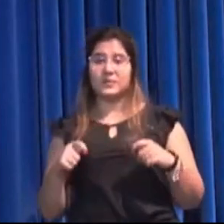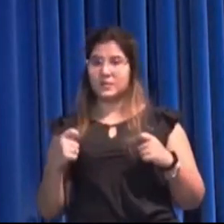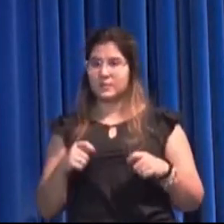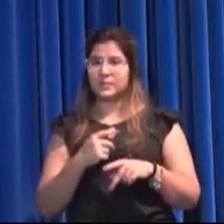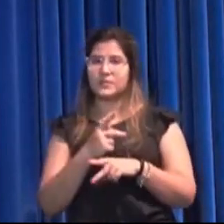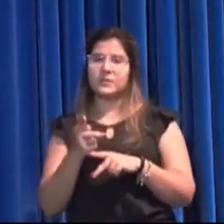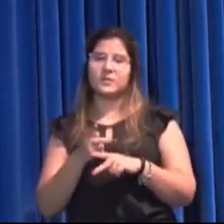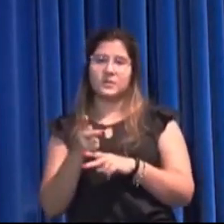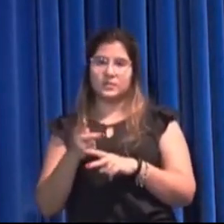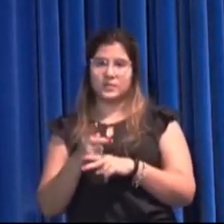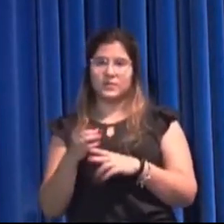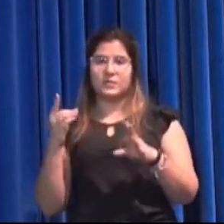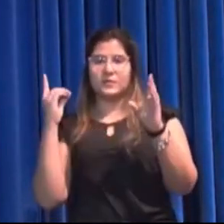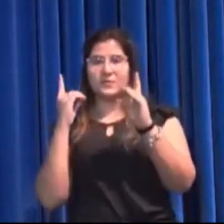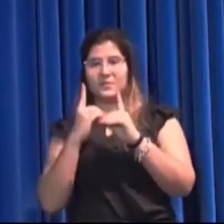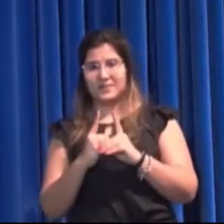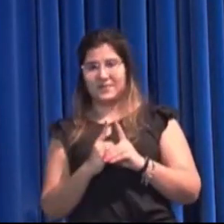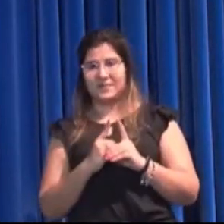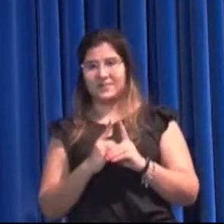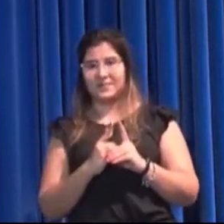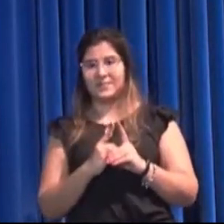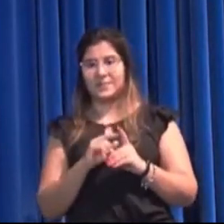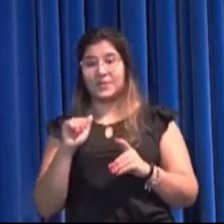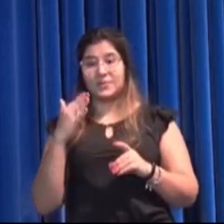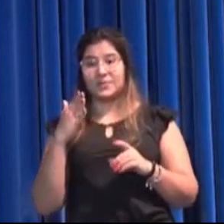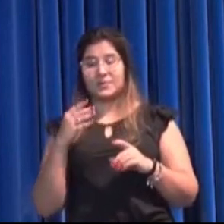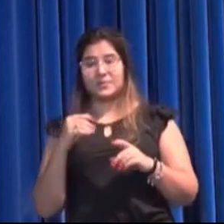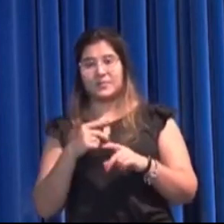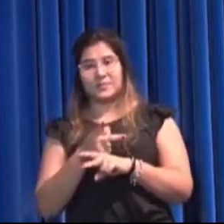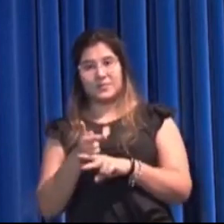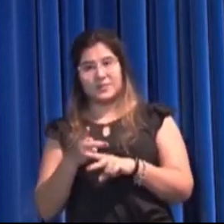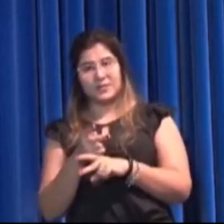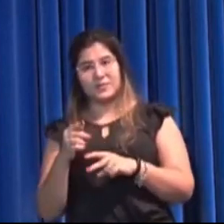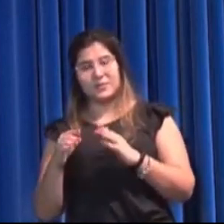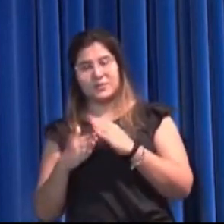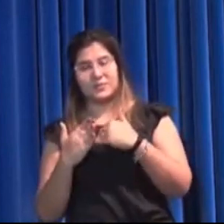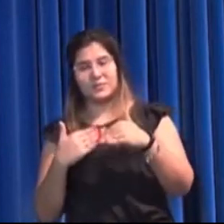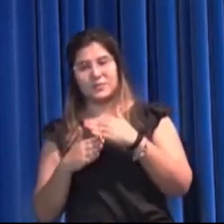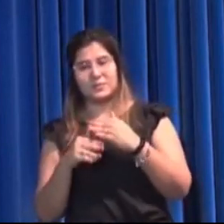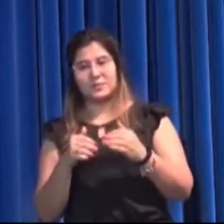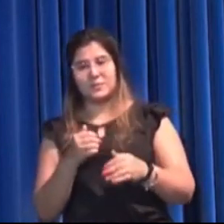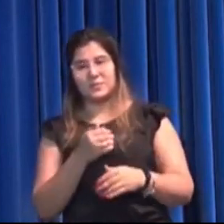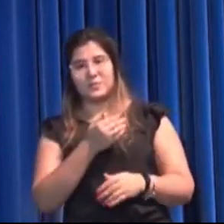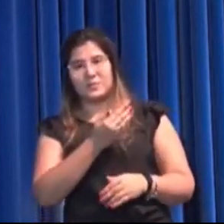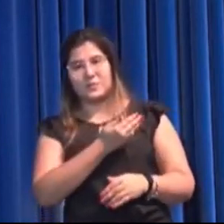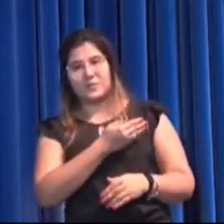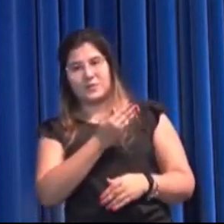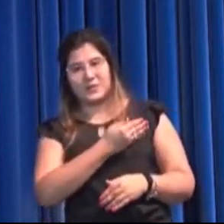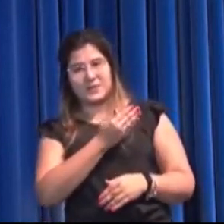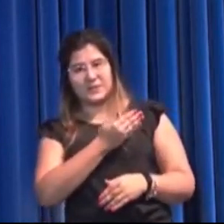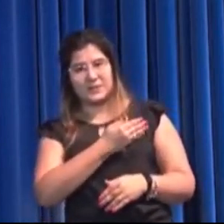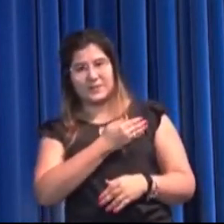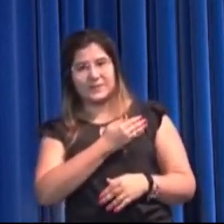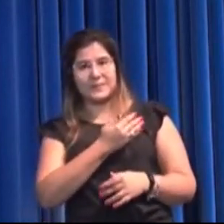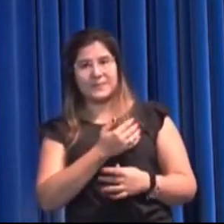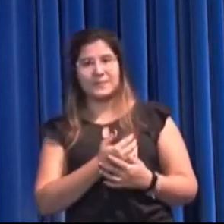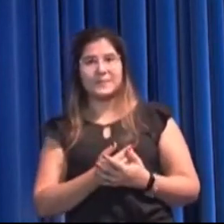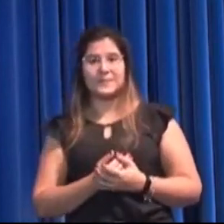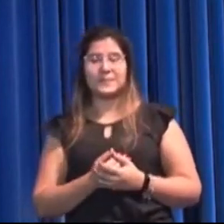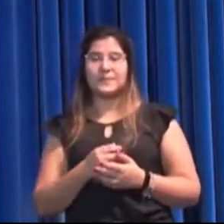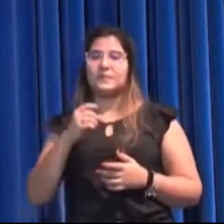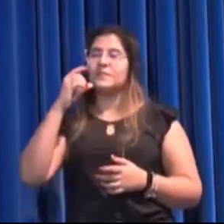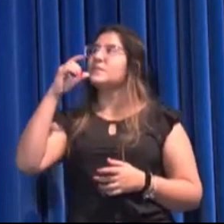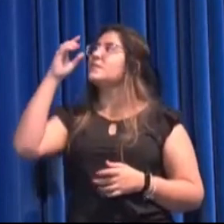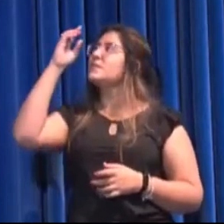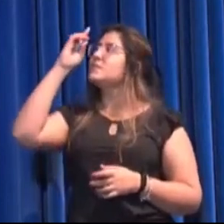Buscar-me-eis e me achareis, quando me buscardes de todo o vosso coração. A palavra